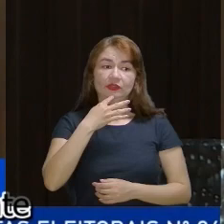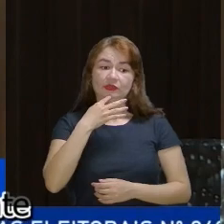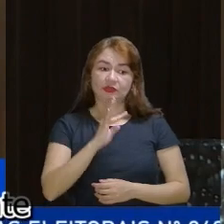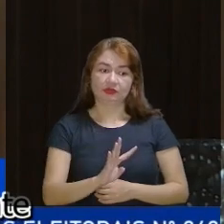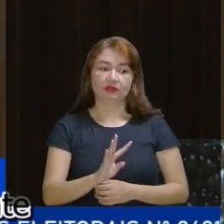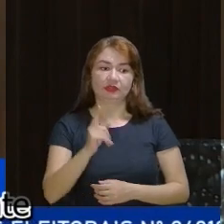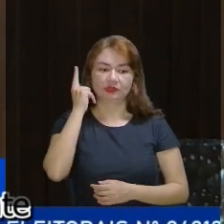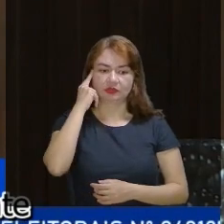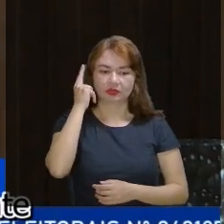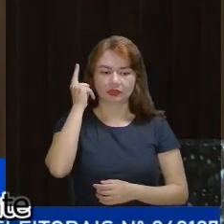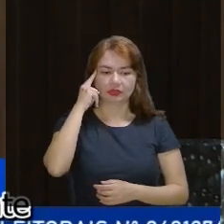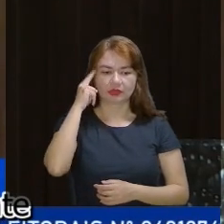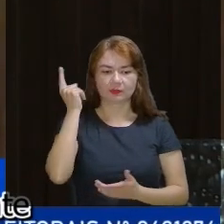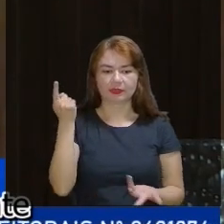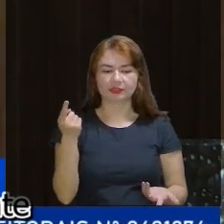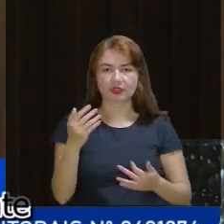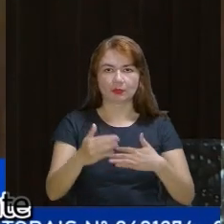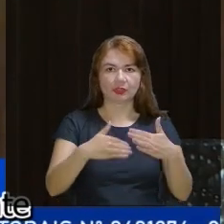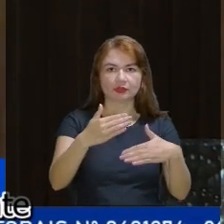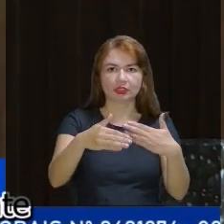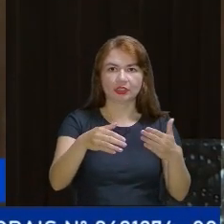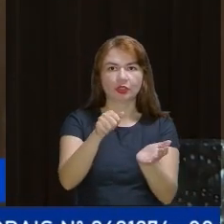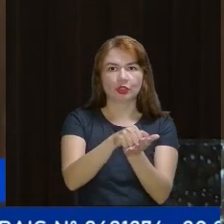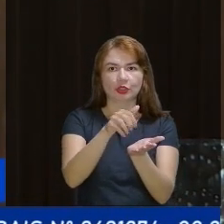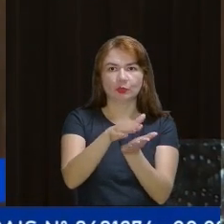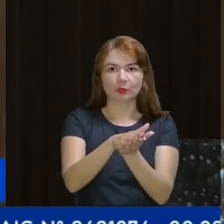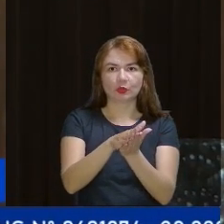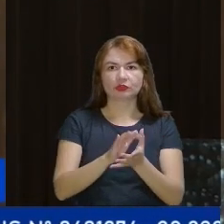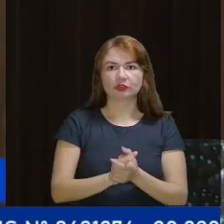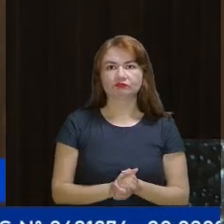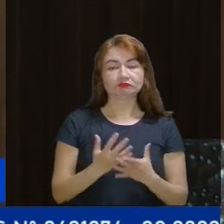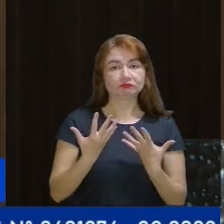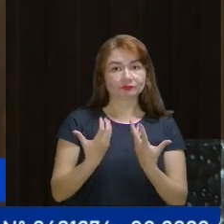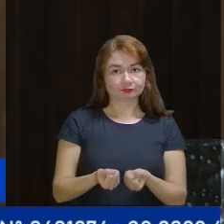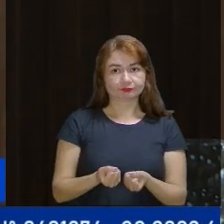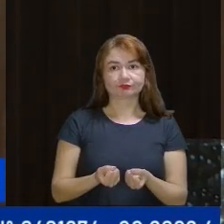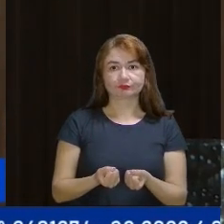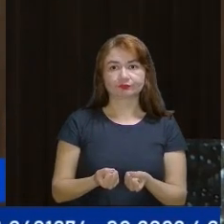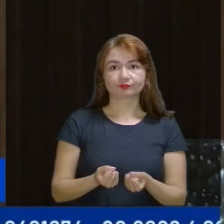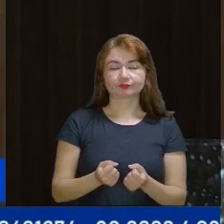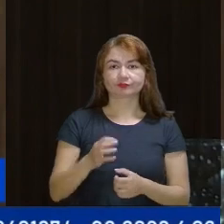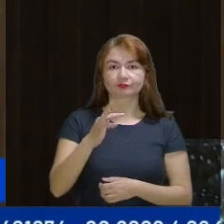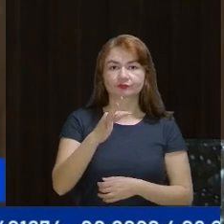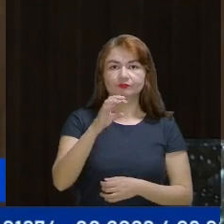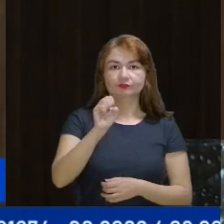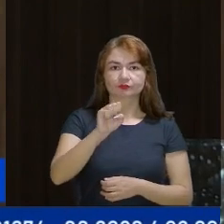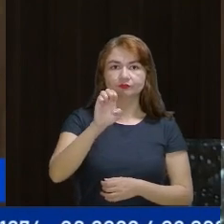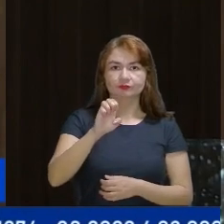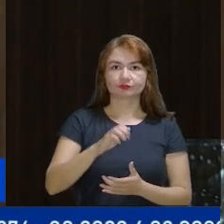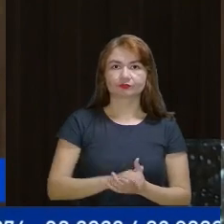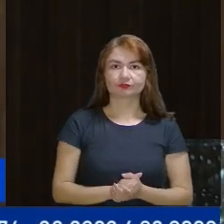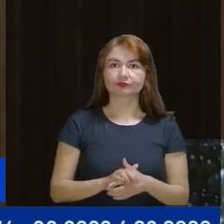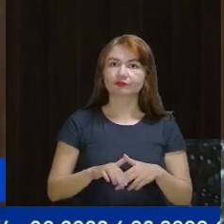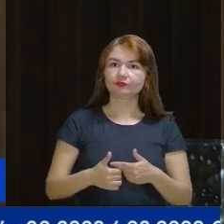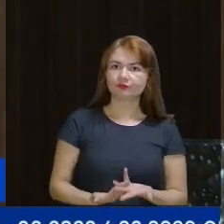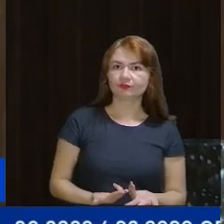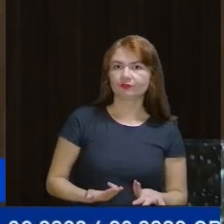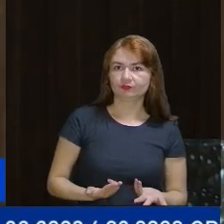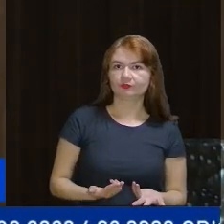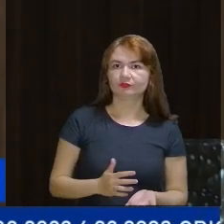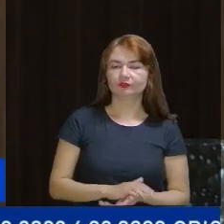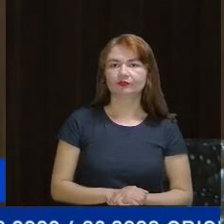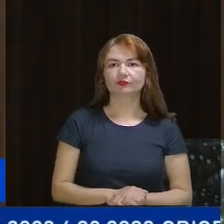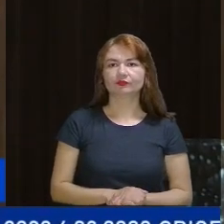protelatório com aplicação de multa, é jurisprudência pacificada nos tribunais superiores, que nessa situação